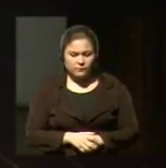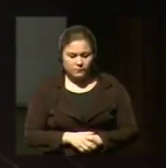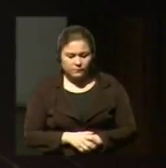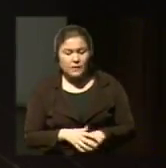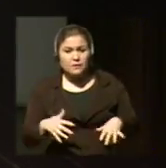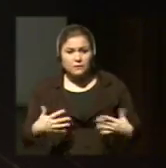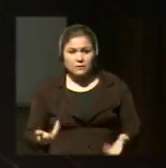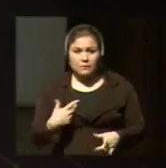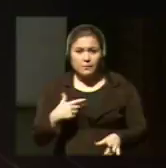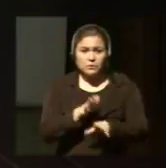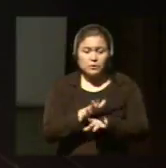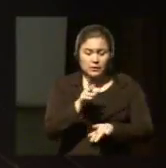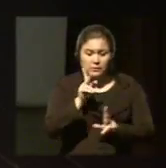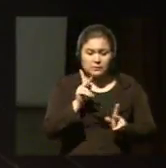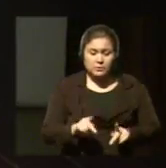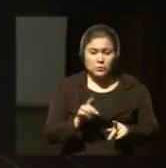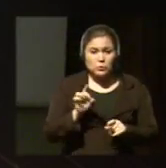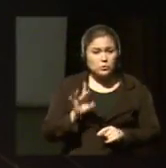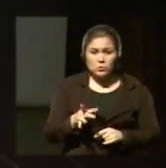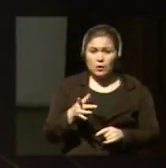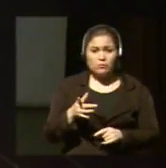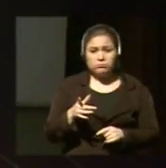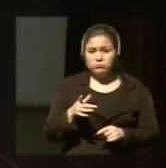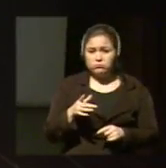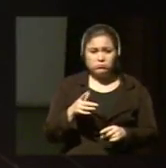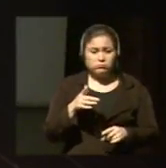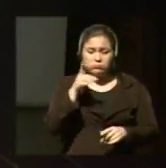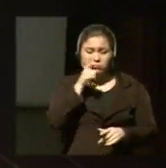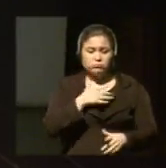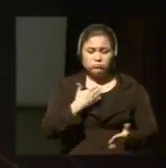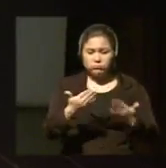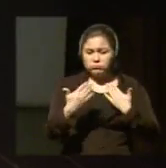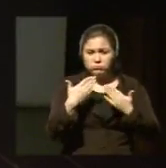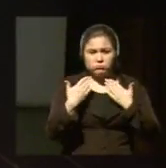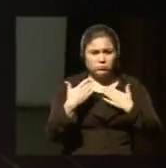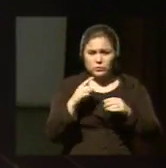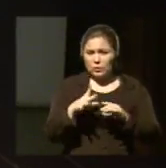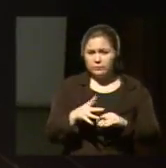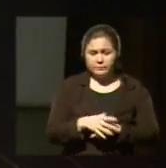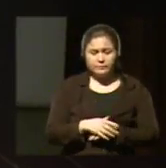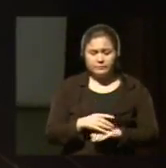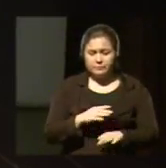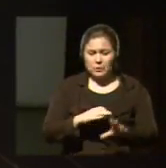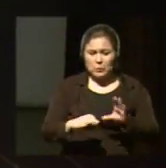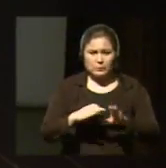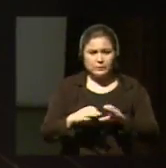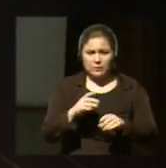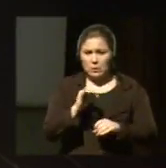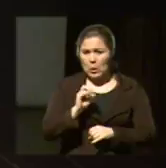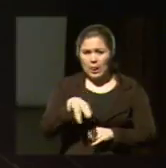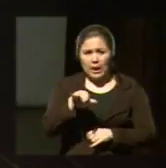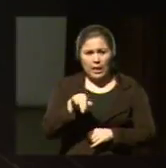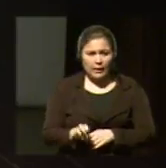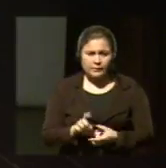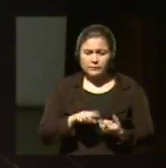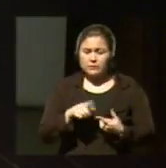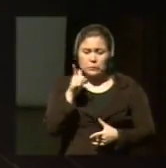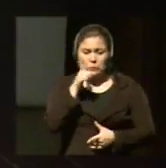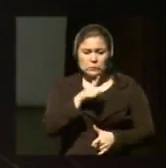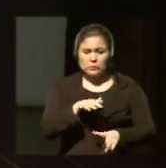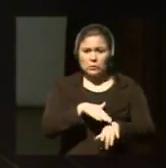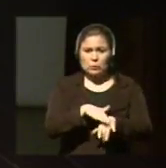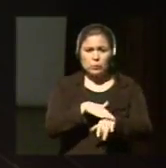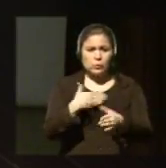então, para ajudar essas pessoas, só mesmo via mídia digital. Via digital, online, eles conseguem